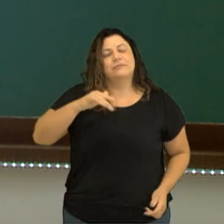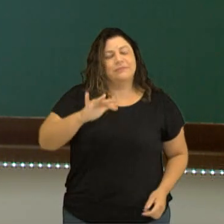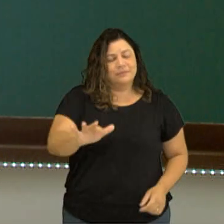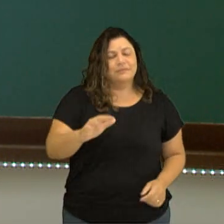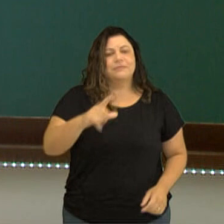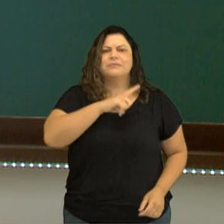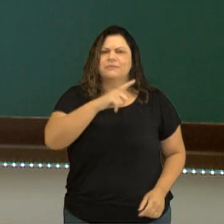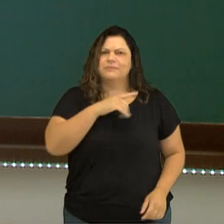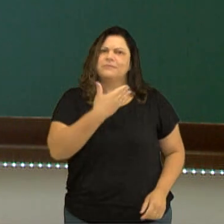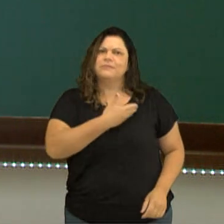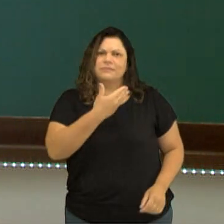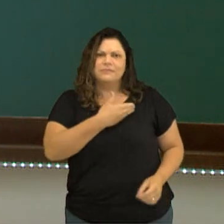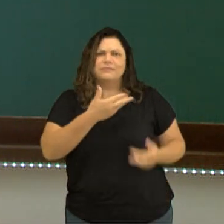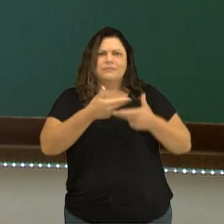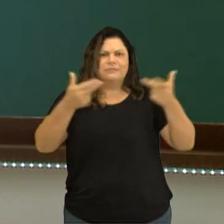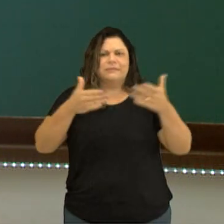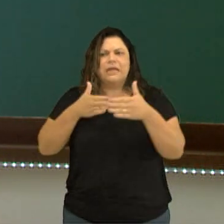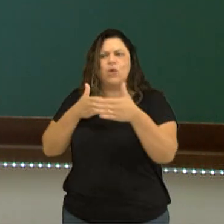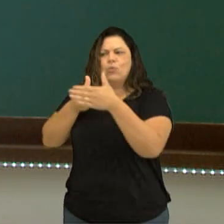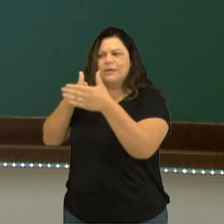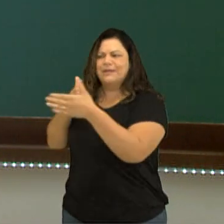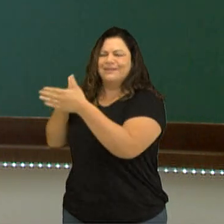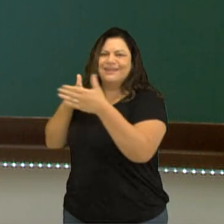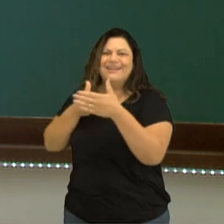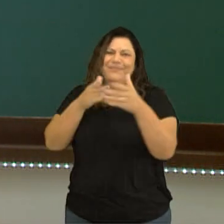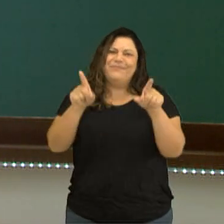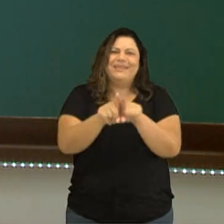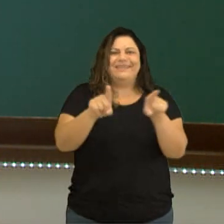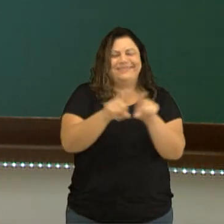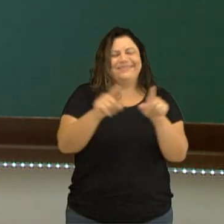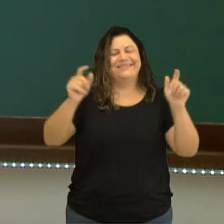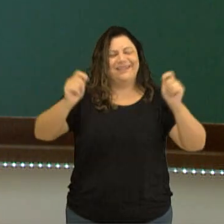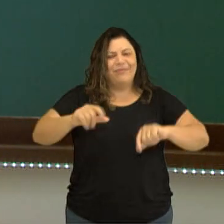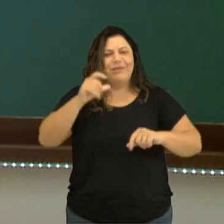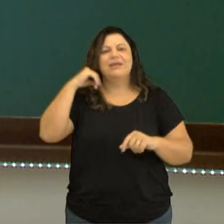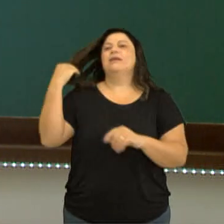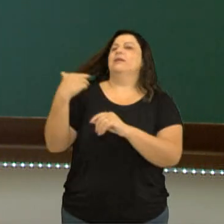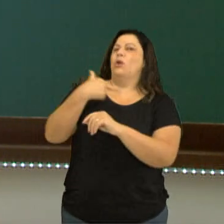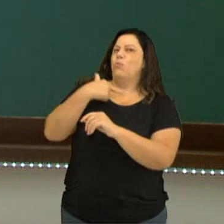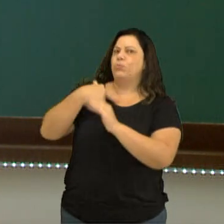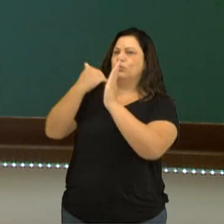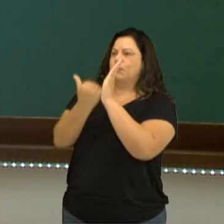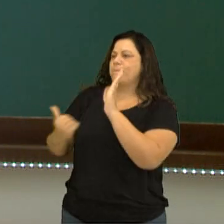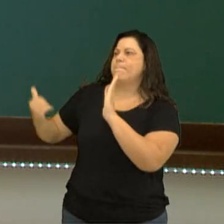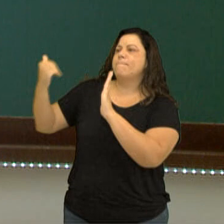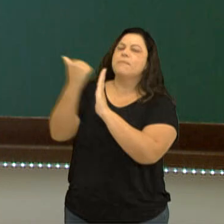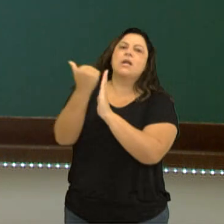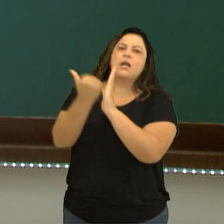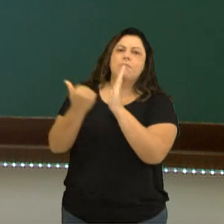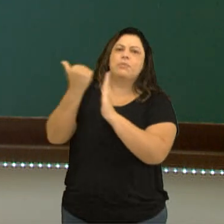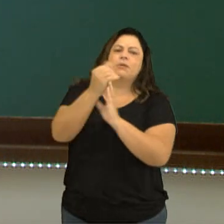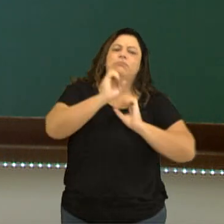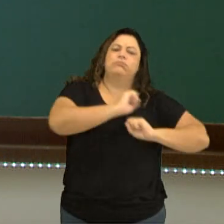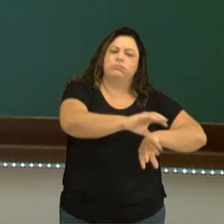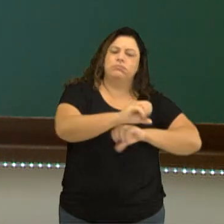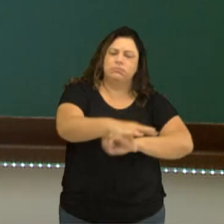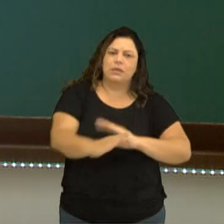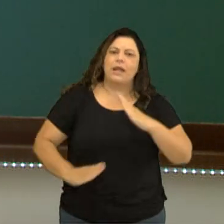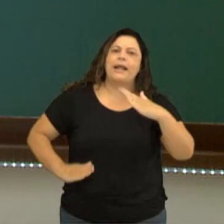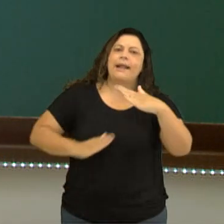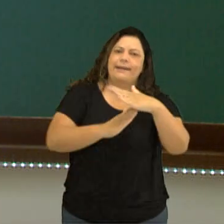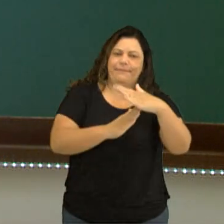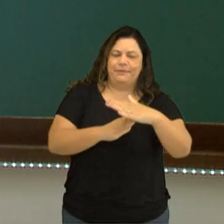seus limites e esses limites não podiam ser ultrapassados. Era uma forma de educar as crianças com base